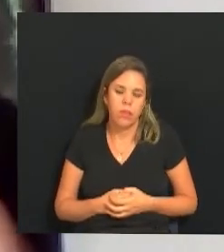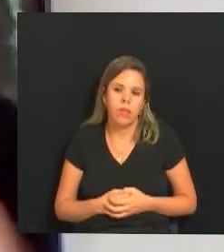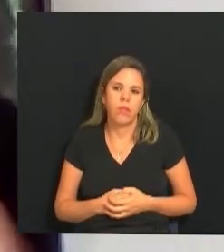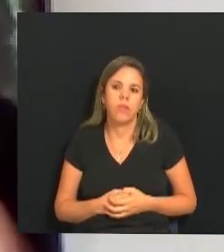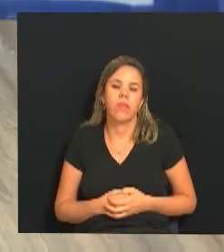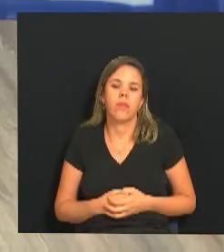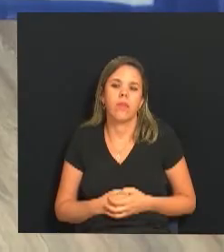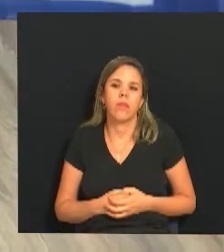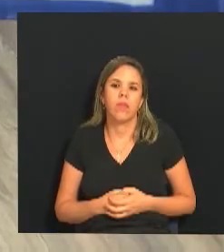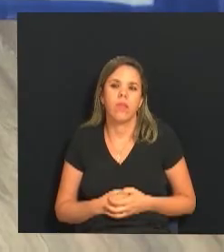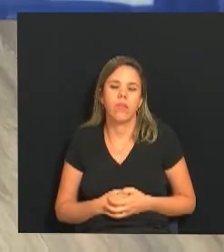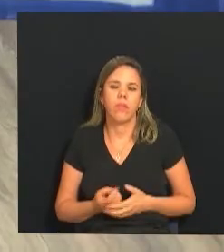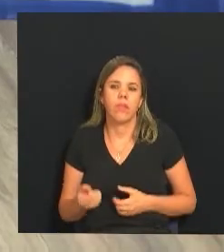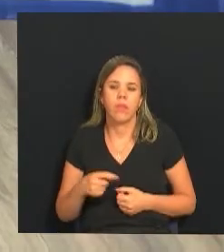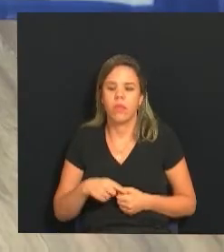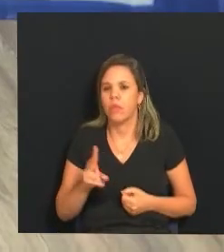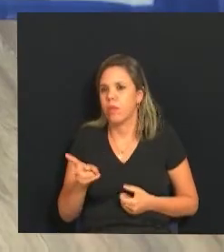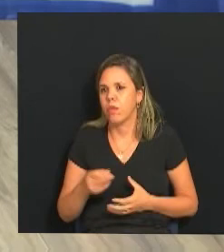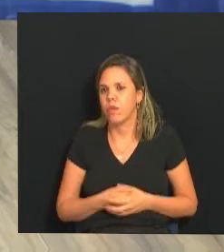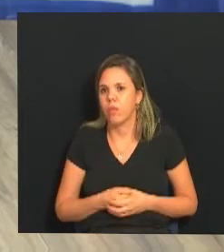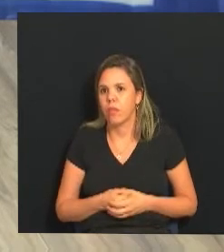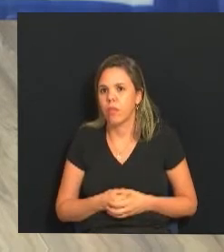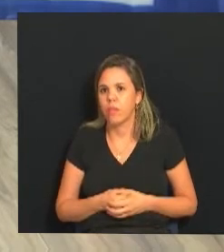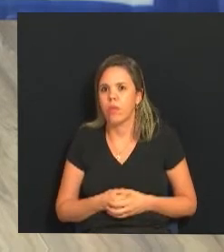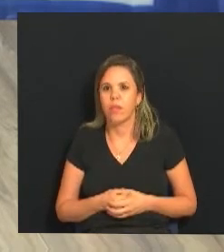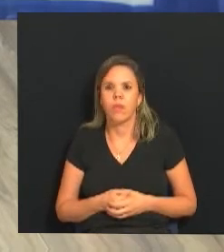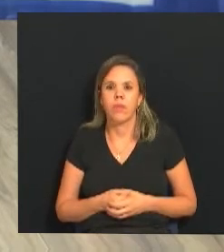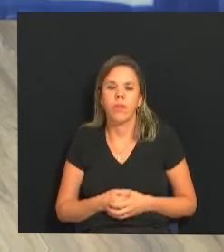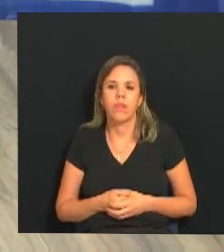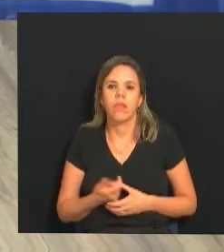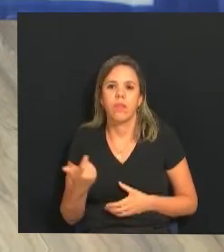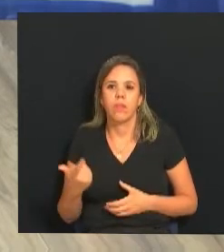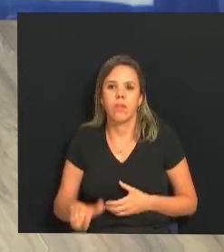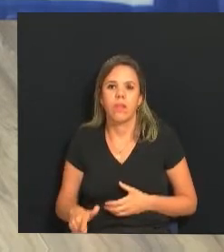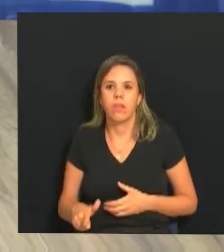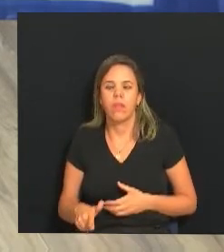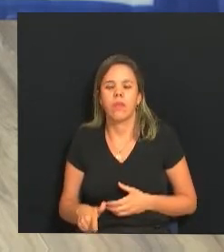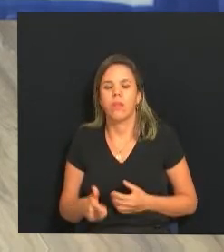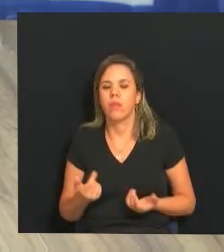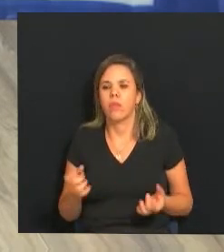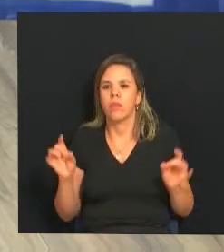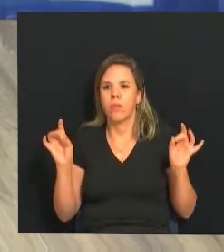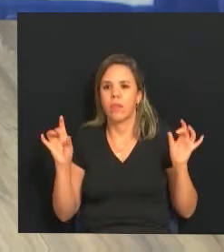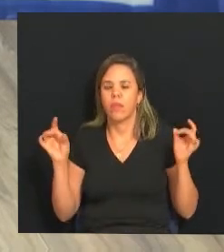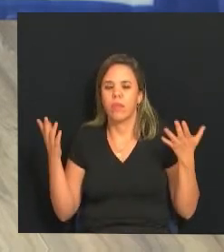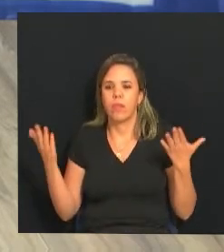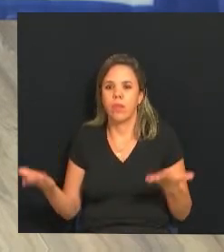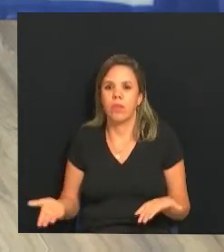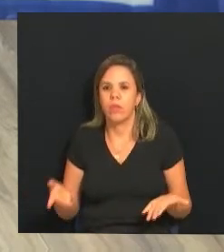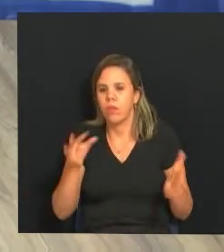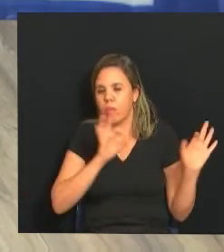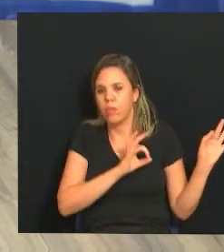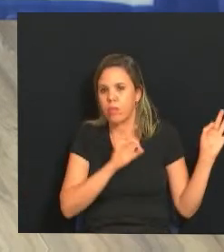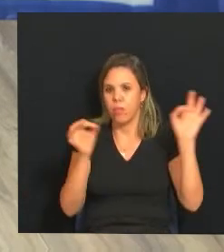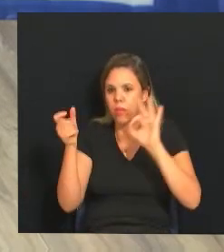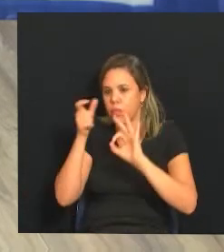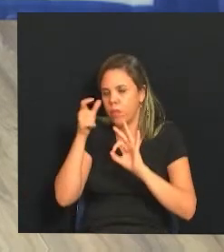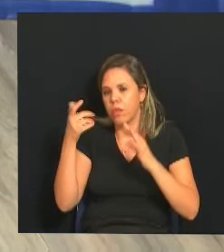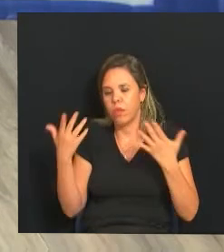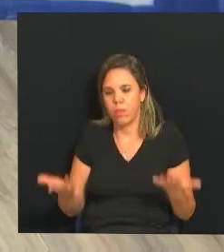agradecemos, Renata. Volte sempre aqui com a gente. E para você aí de casa, mais uma vez, aquele agradecimento especial por estar sempre com a